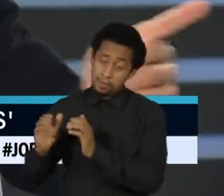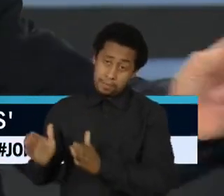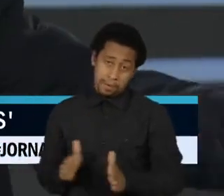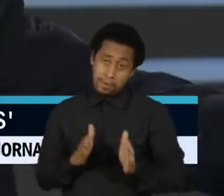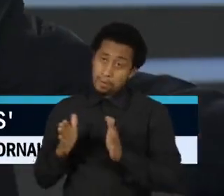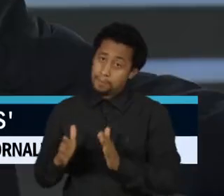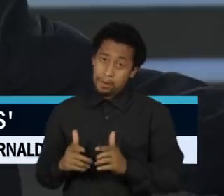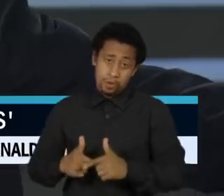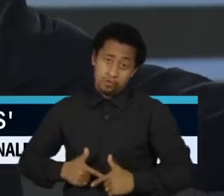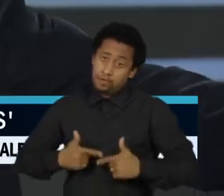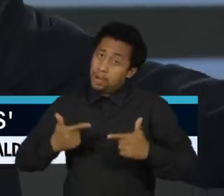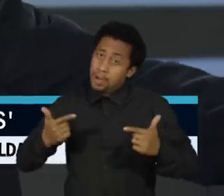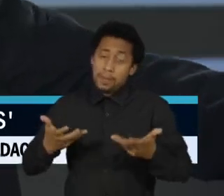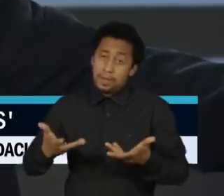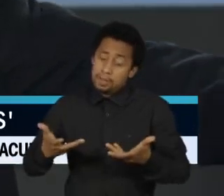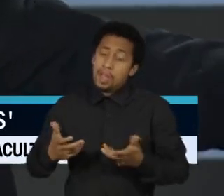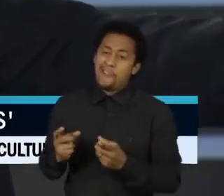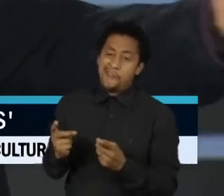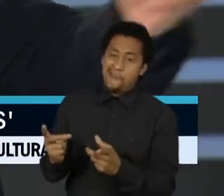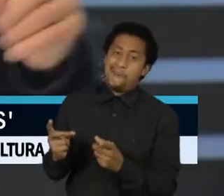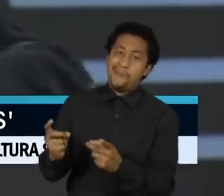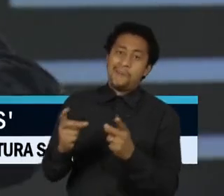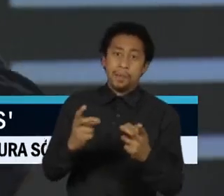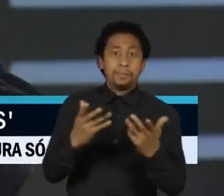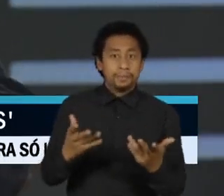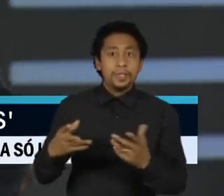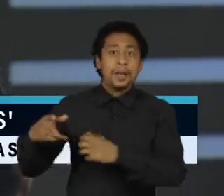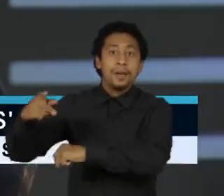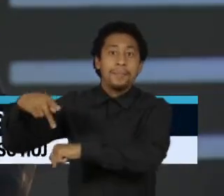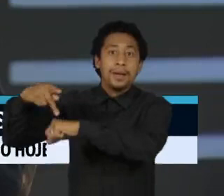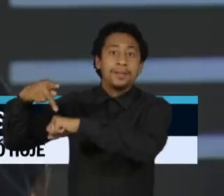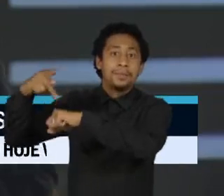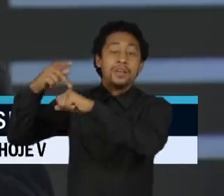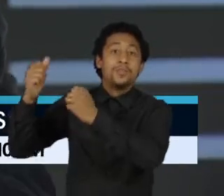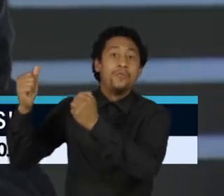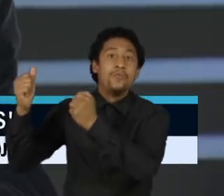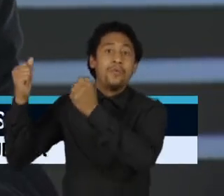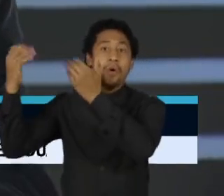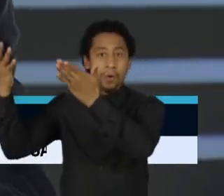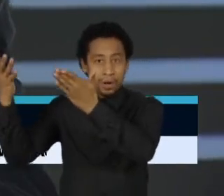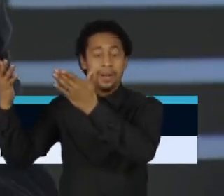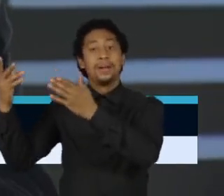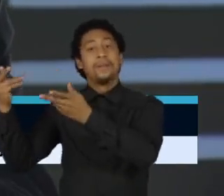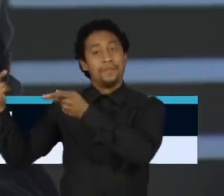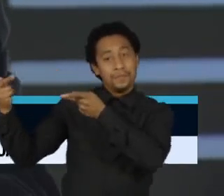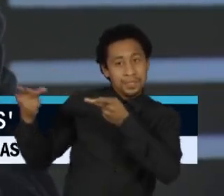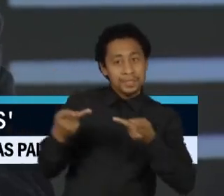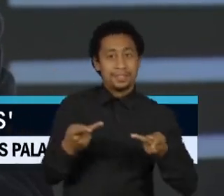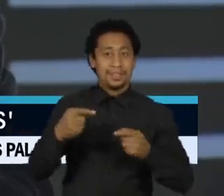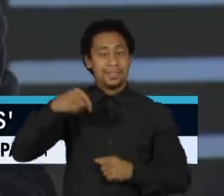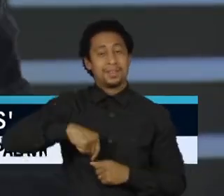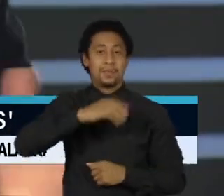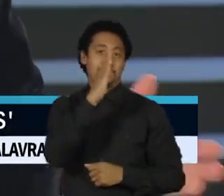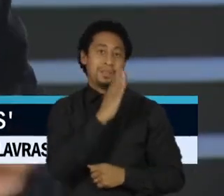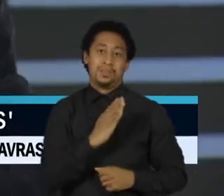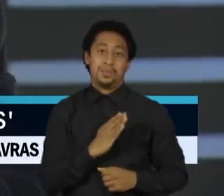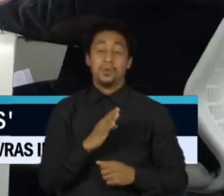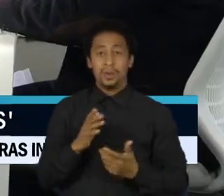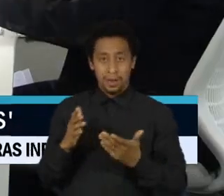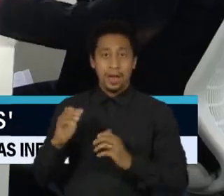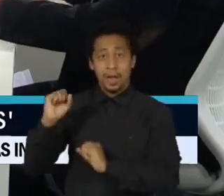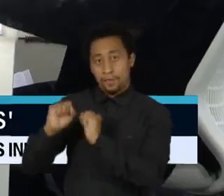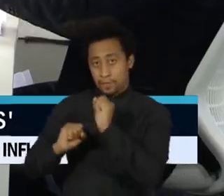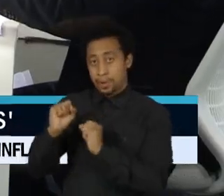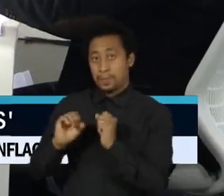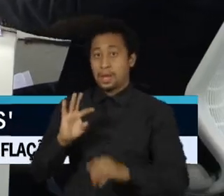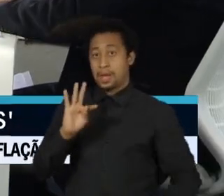diz, a indústria internacional de armamentos está vindo para cá, a Taurus nunca ganhou tanto dinheiro, e eu não sei quais